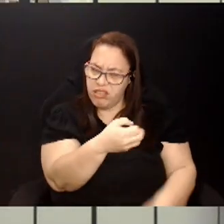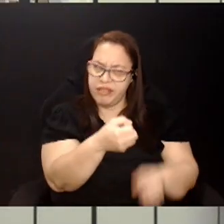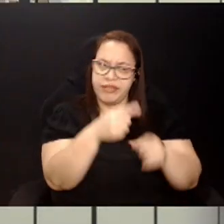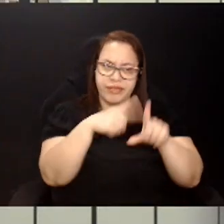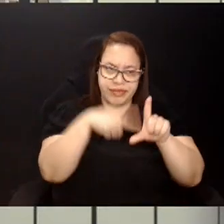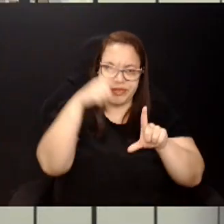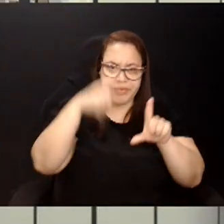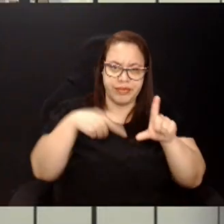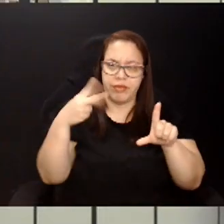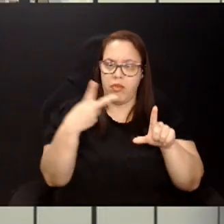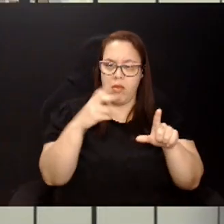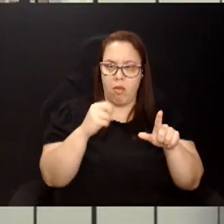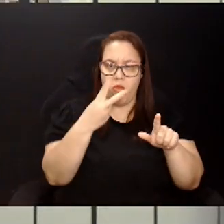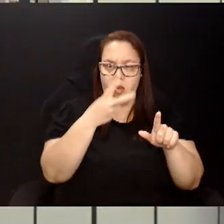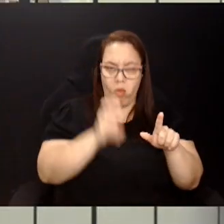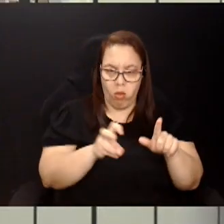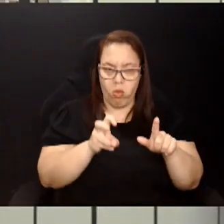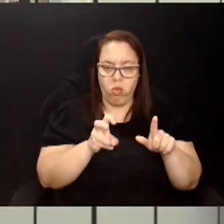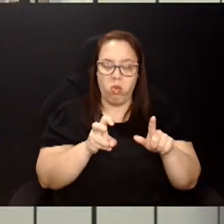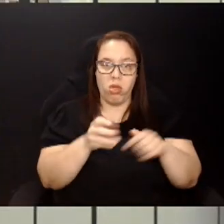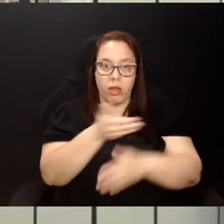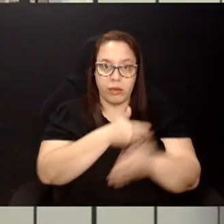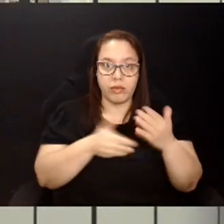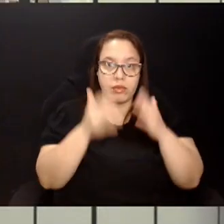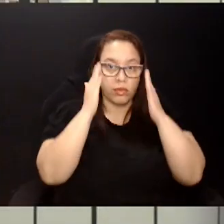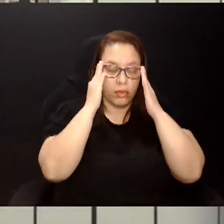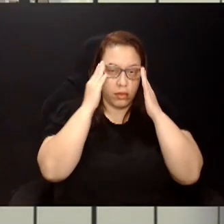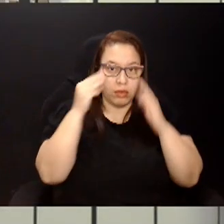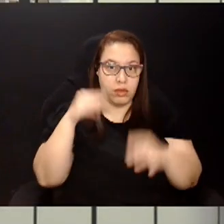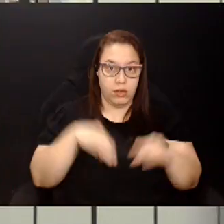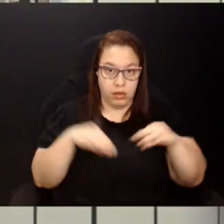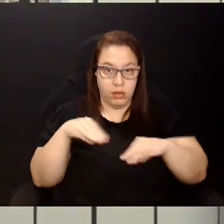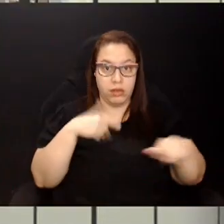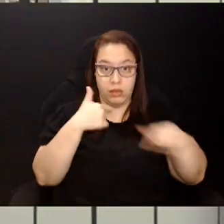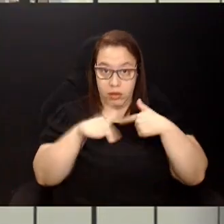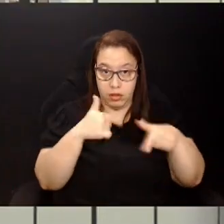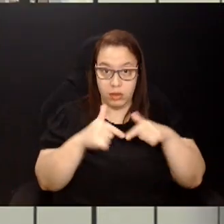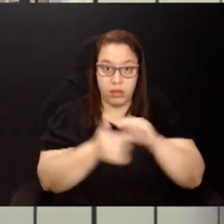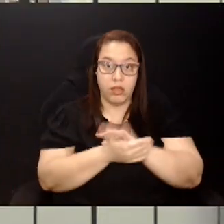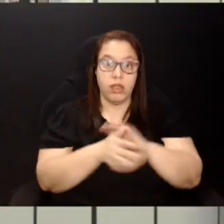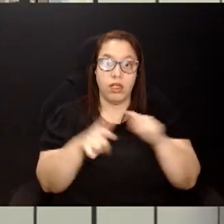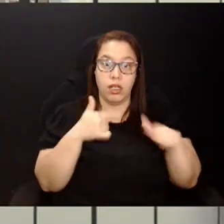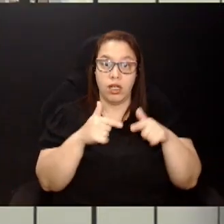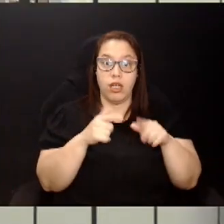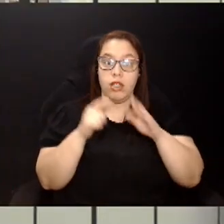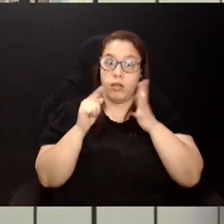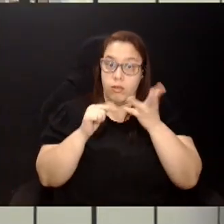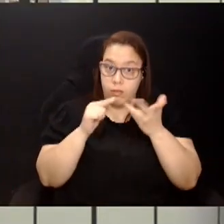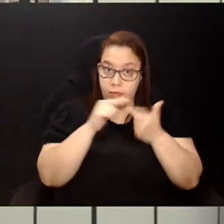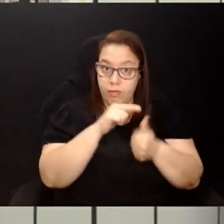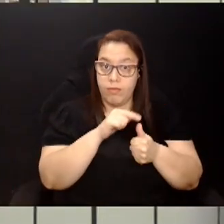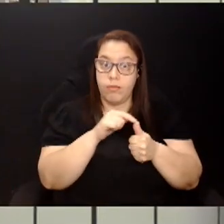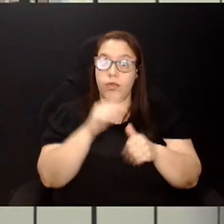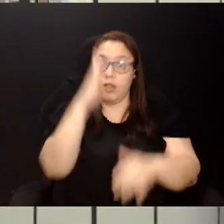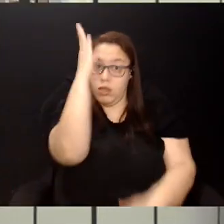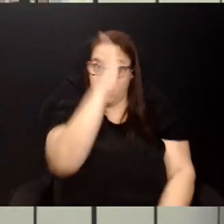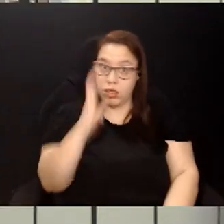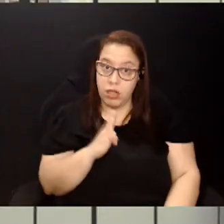Relação Anual de Informações Sociais do Ministério do Trabalho e Emprego aponta que no Brasil, cerca